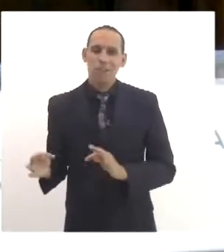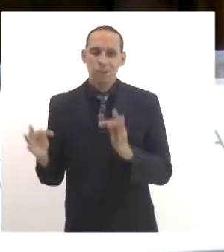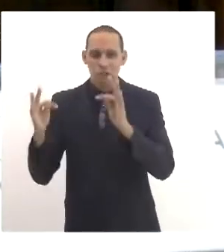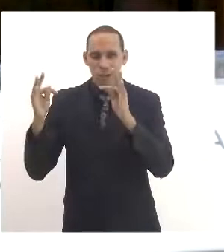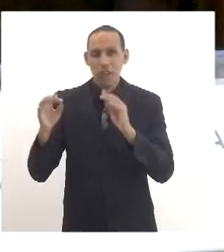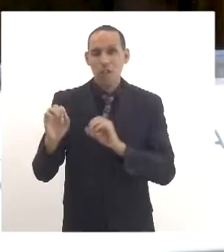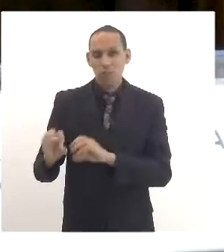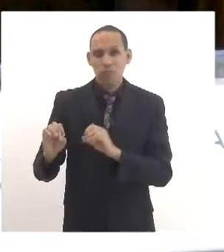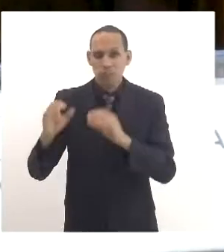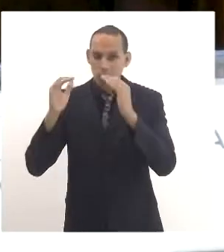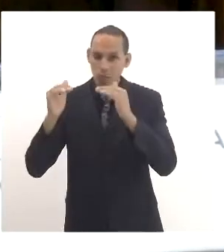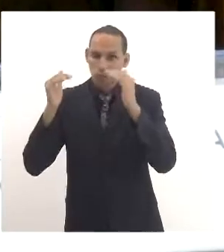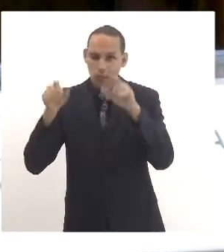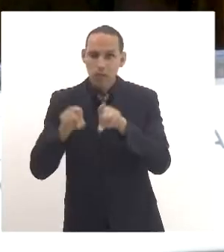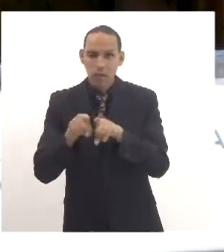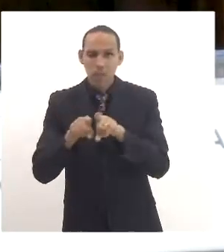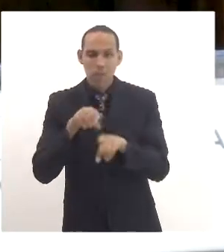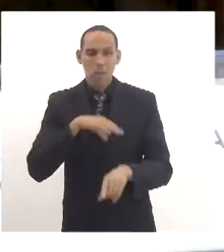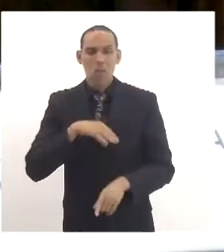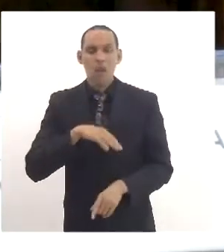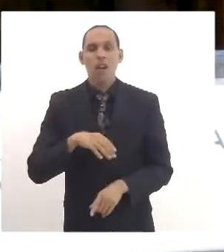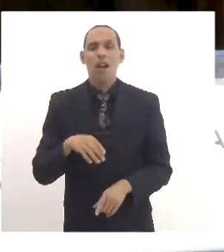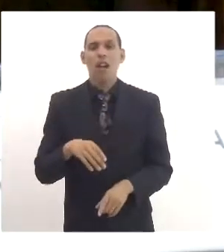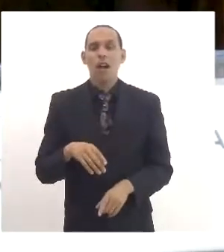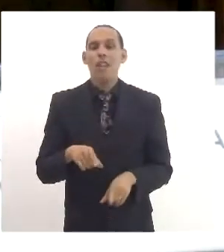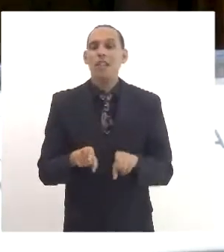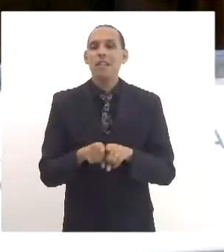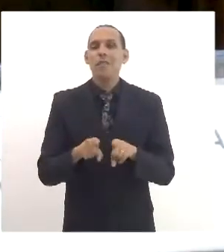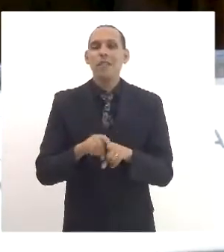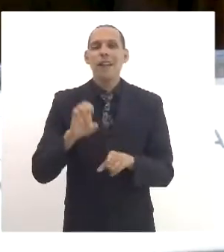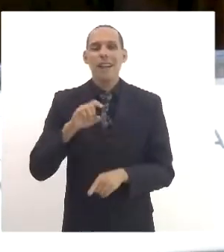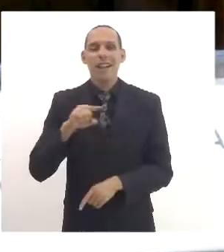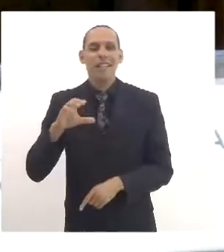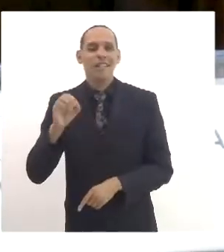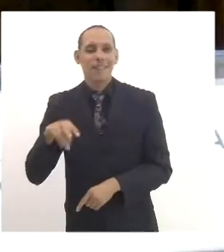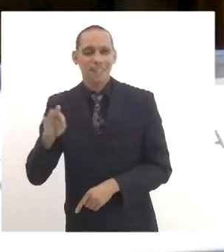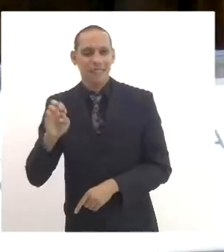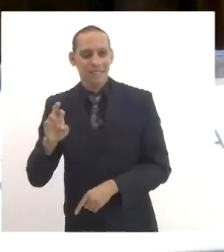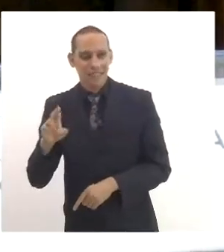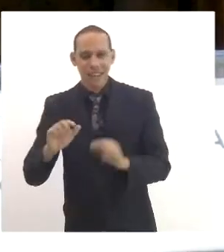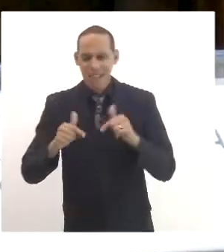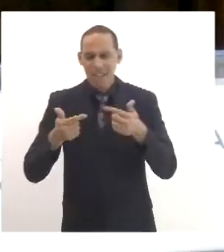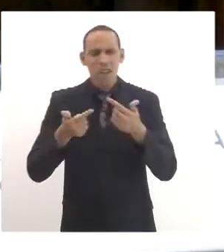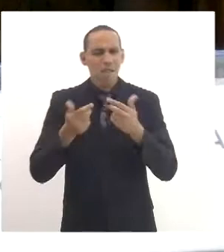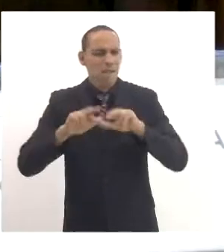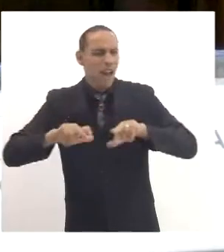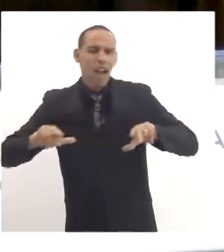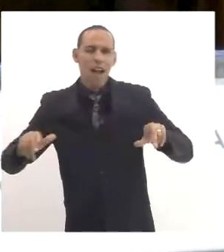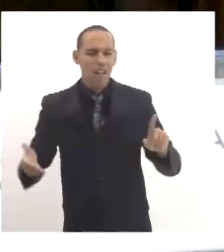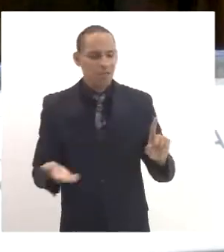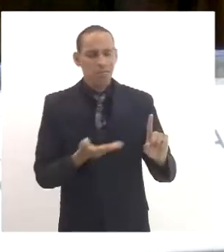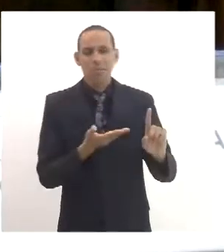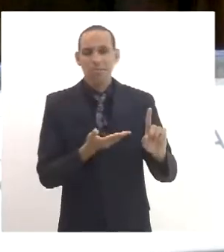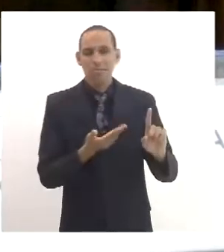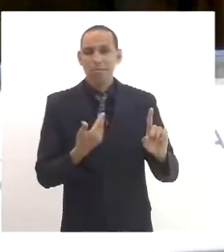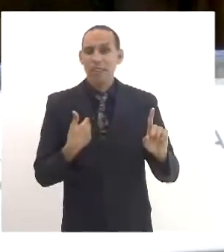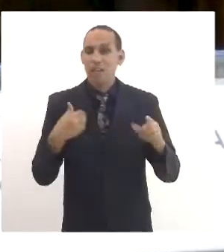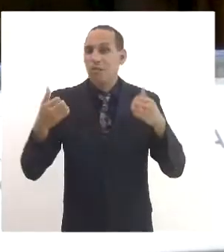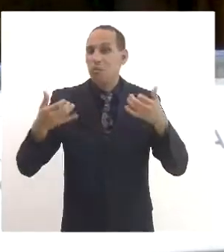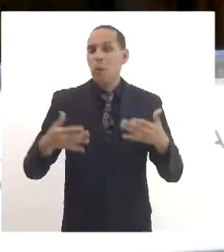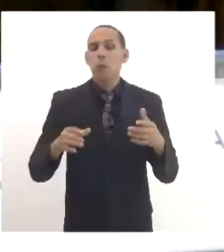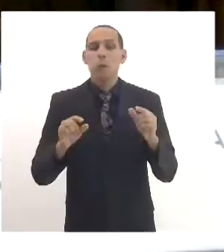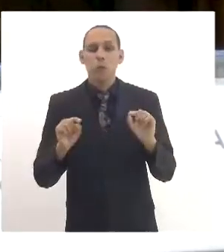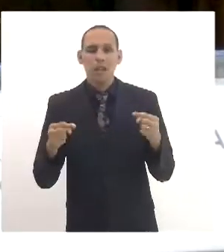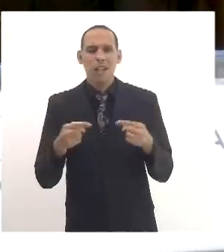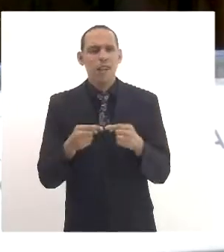Educação Superior em Portugal, como seu papel no E-Center, em tantas iniciativas. Meu registro pessoal diz